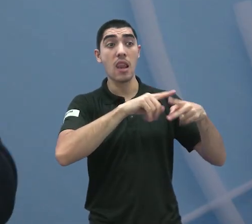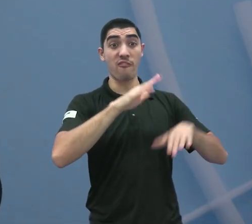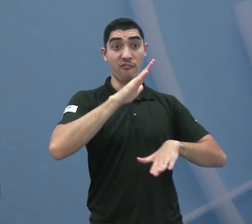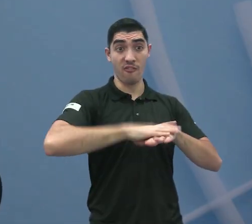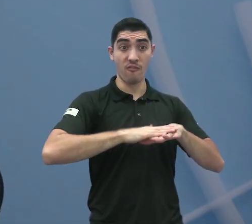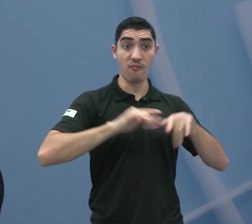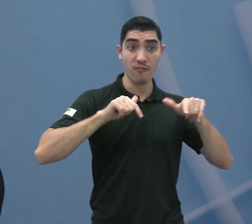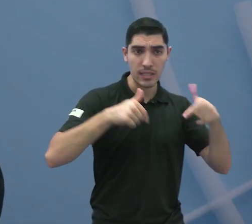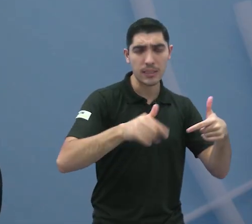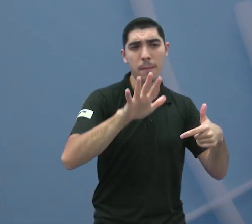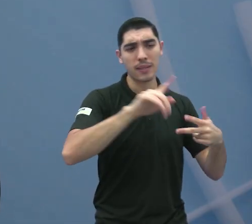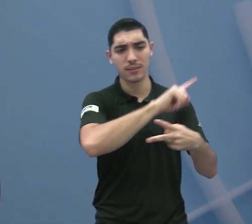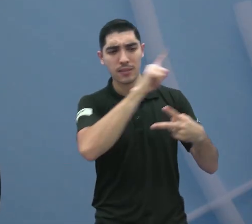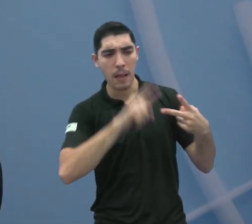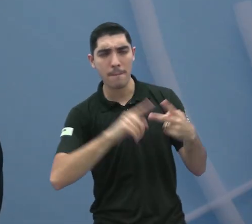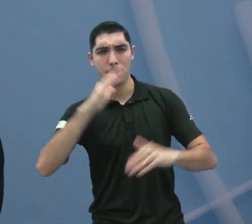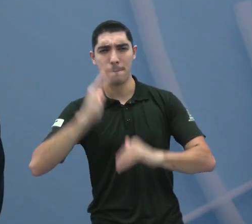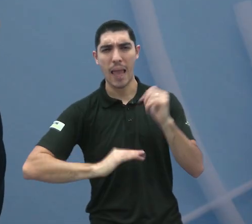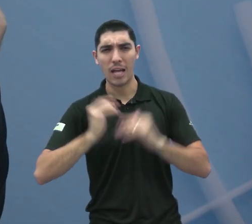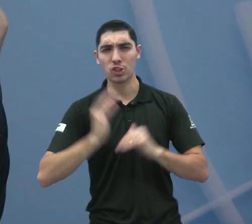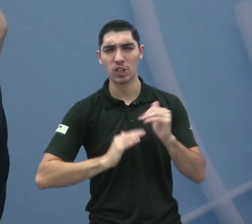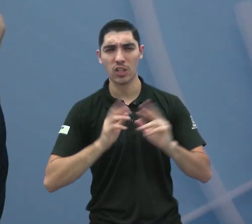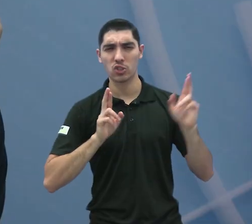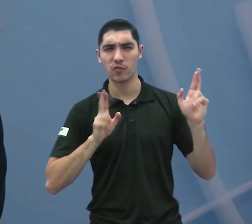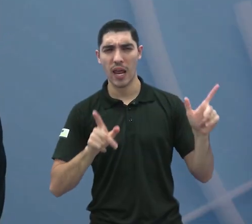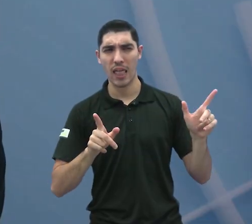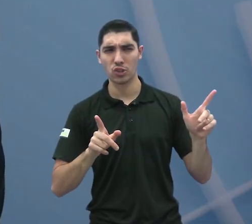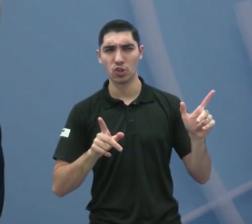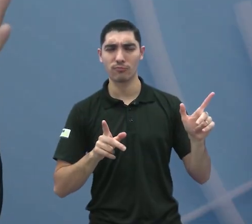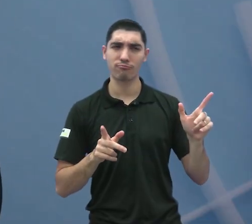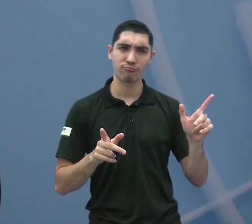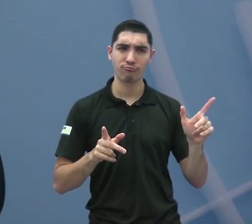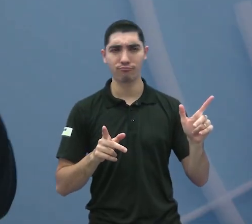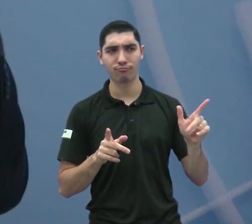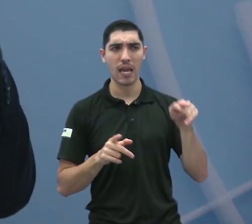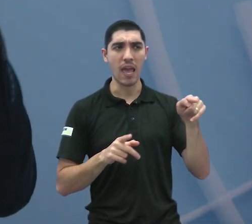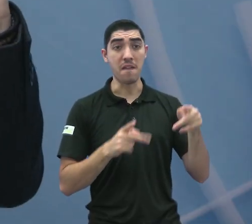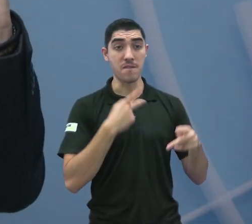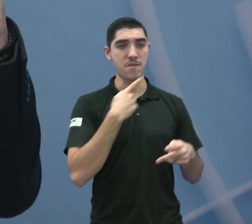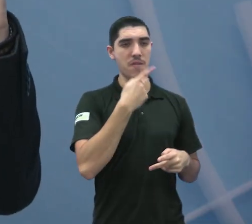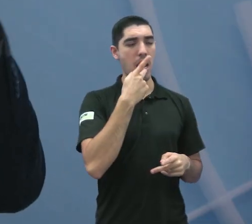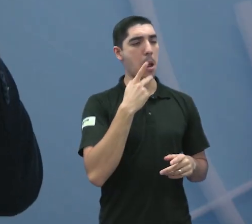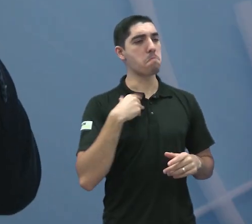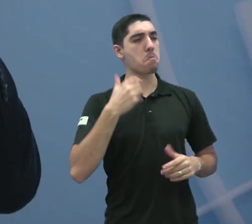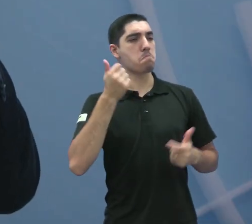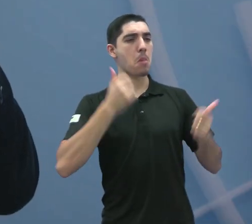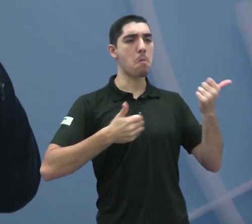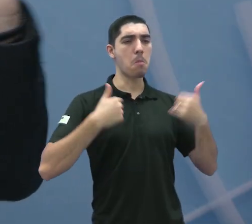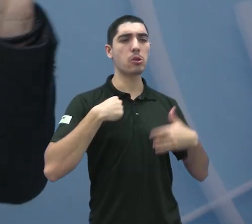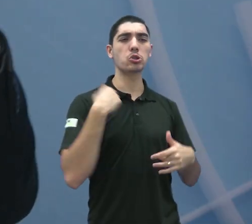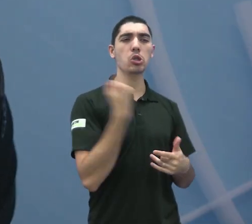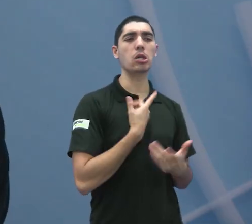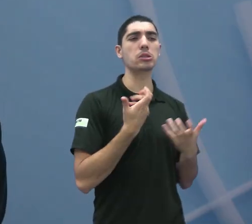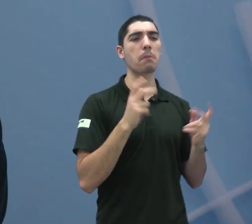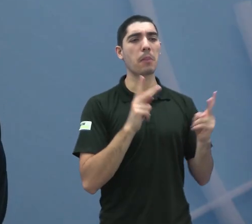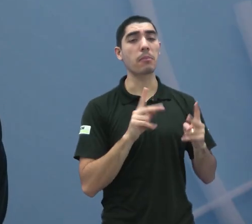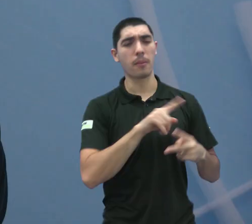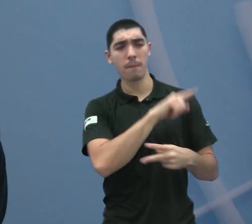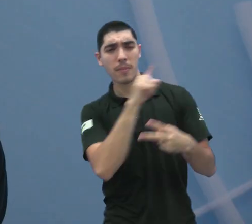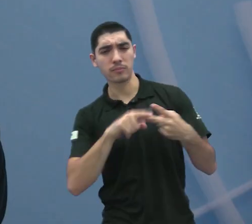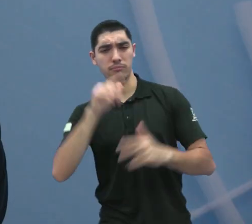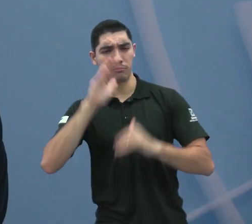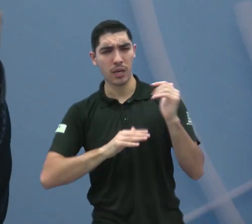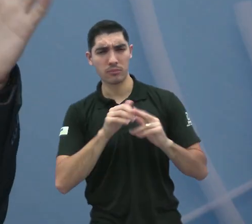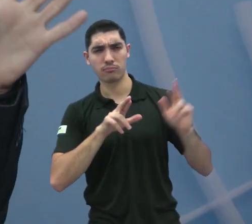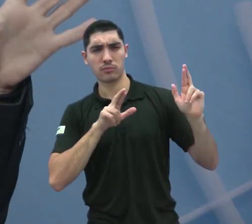também diferenciada à prática, porque às vezes elas parecem um pouco uma distante da